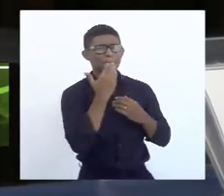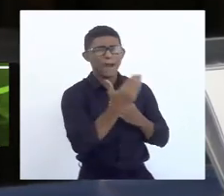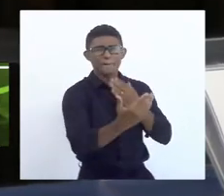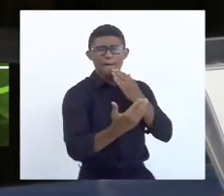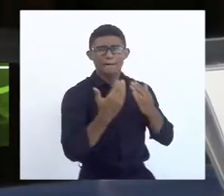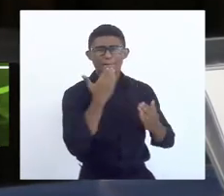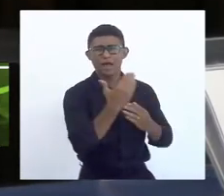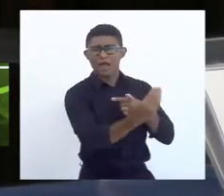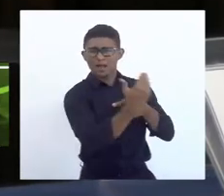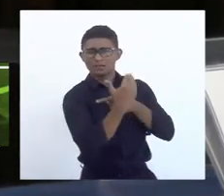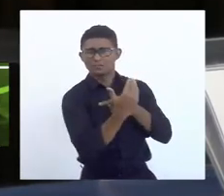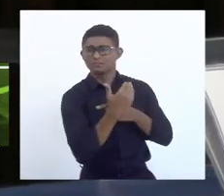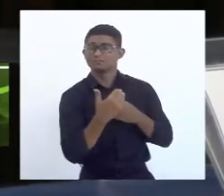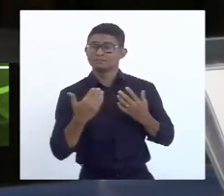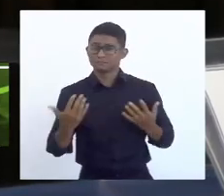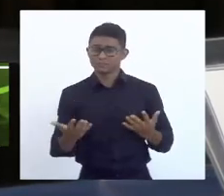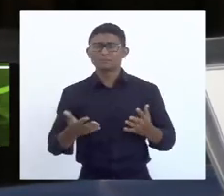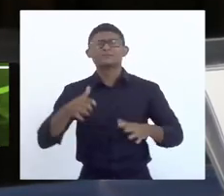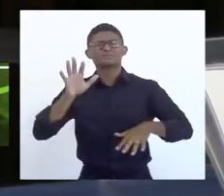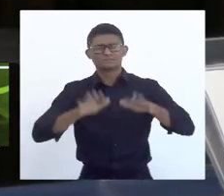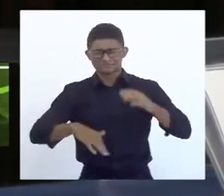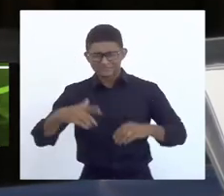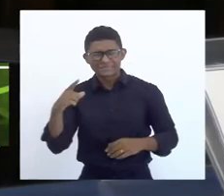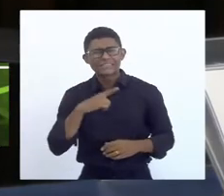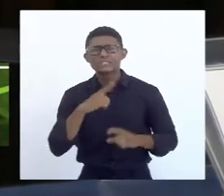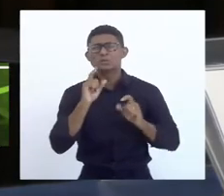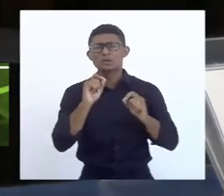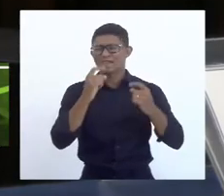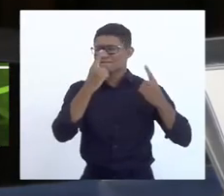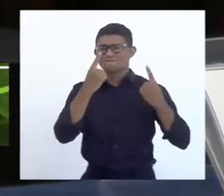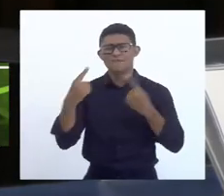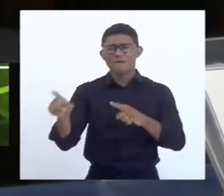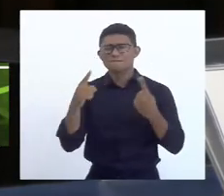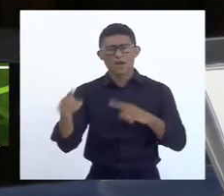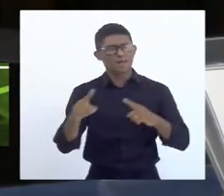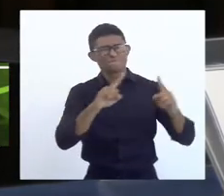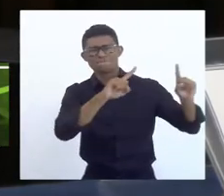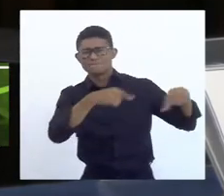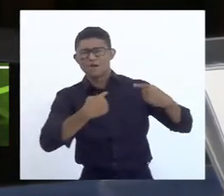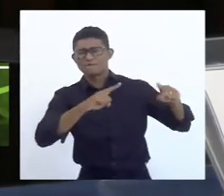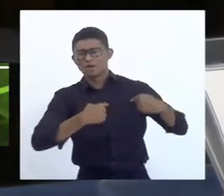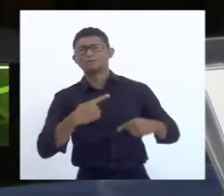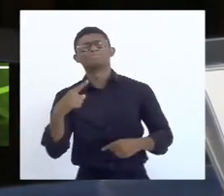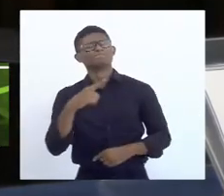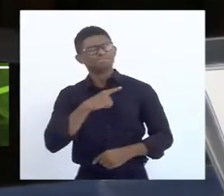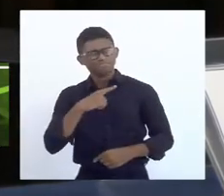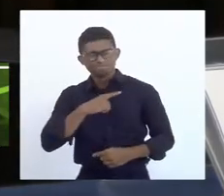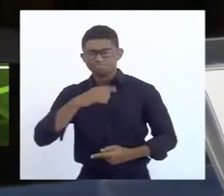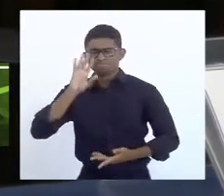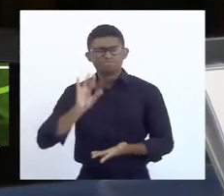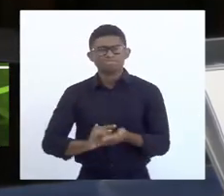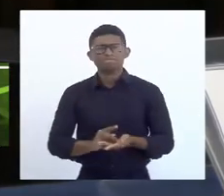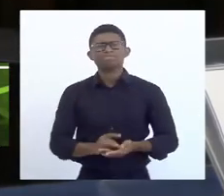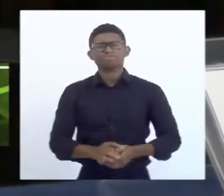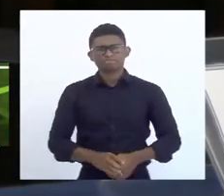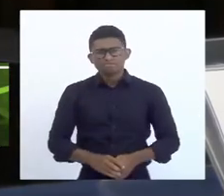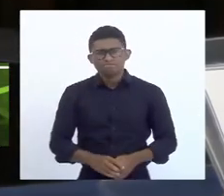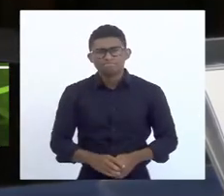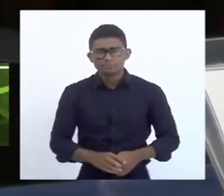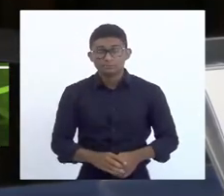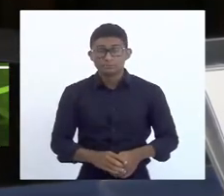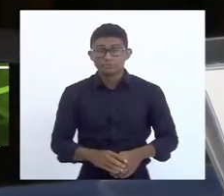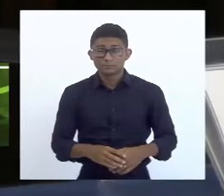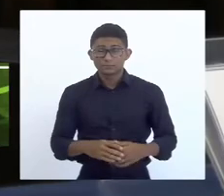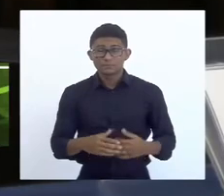que a gente é agredida e a forma com que somos agredidas, mesmo antes